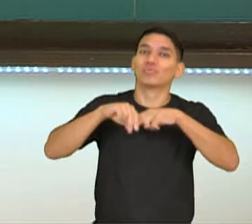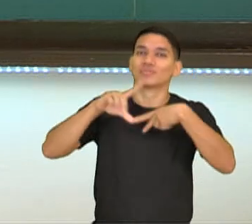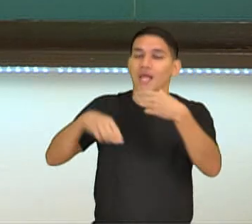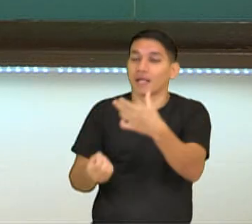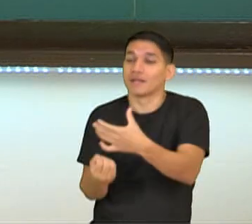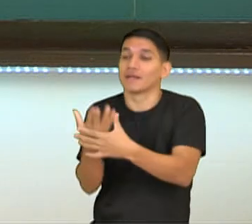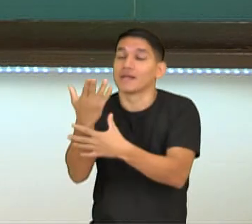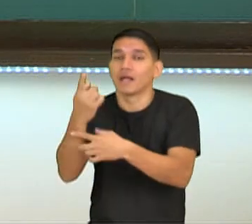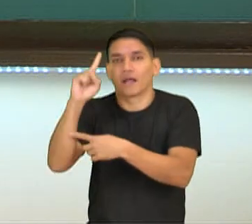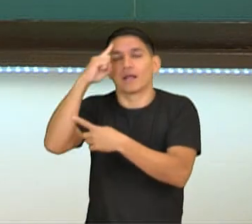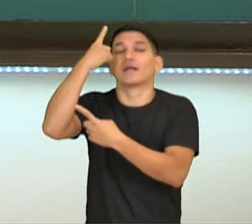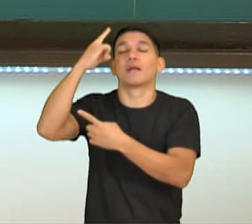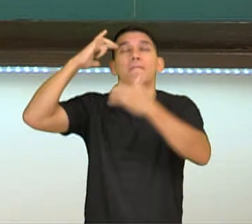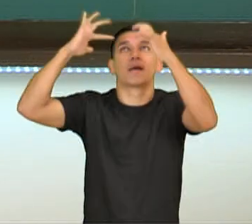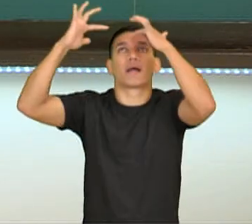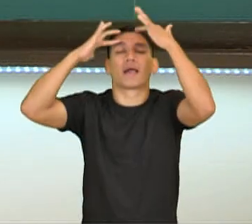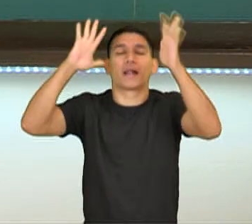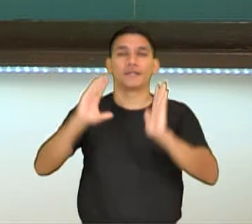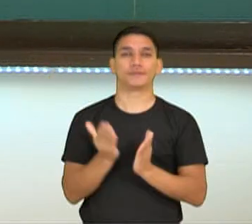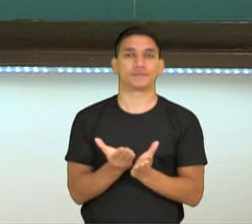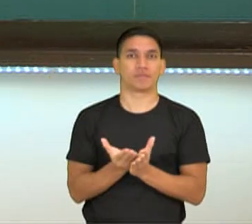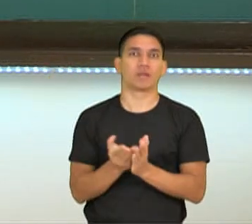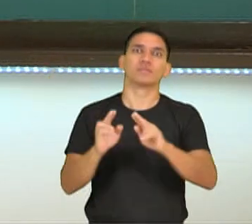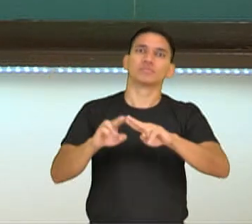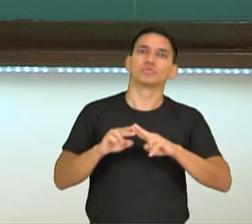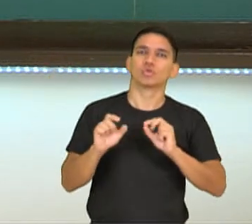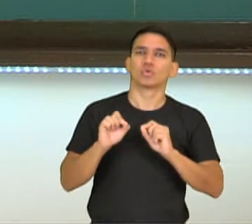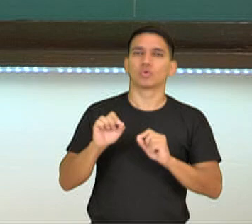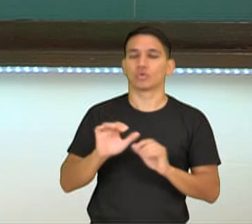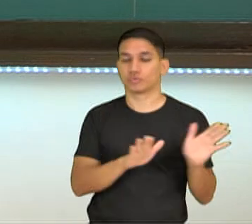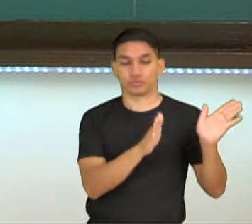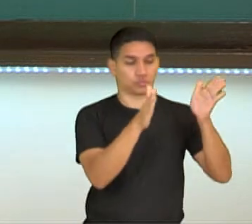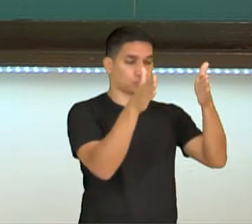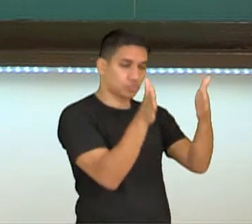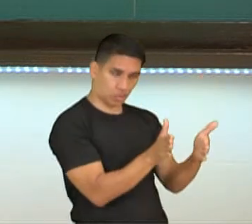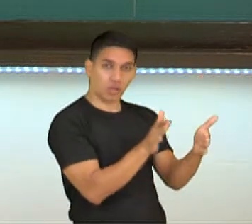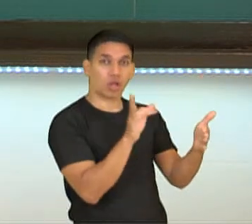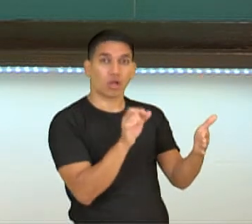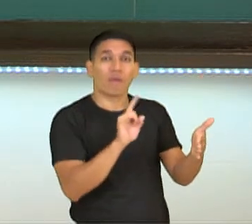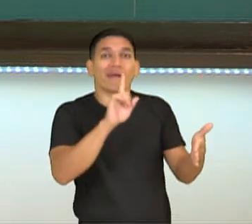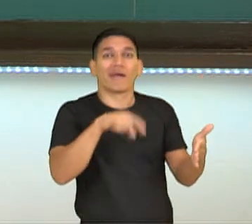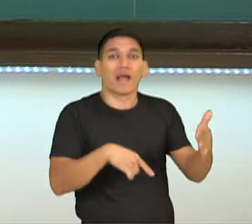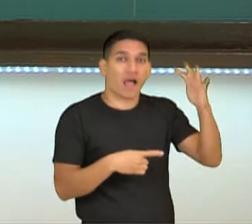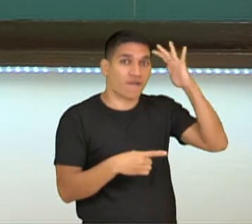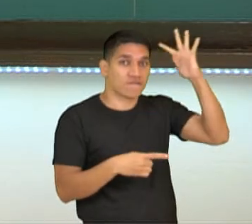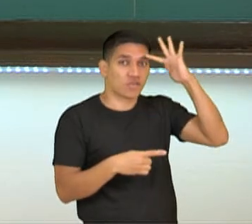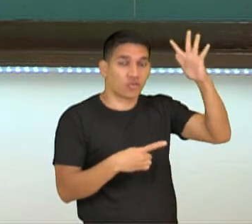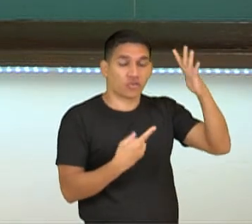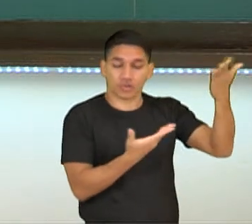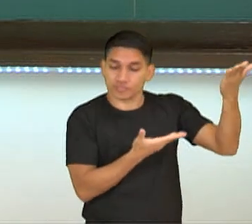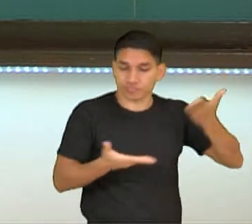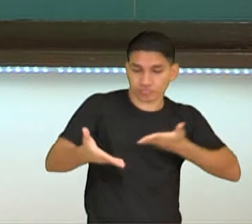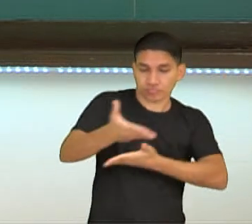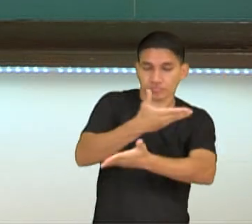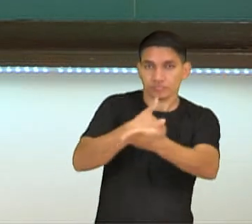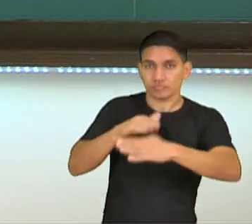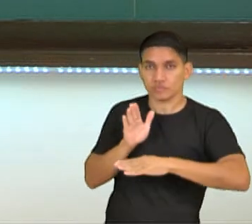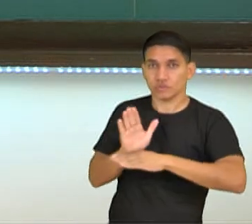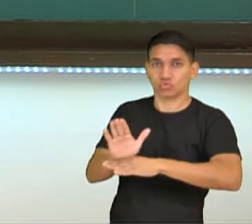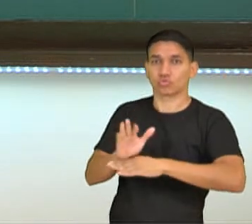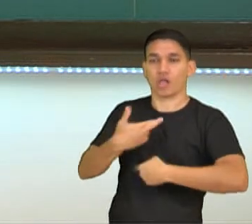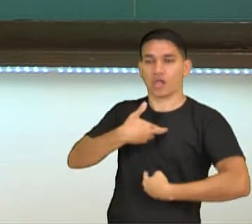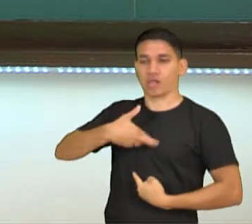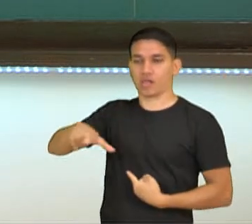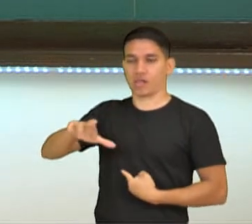cristão. Então, de certa forma, nós vamos ver, de um lado, a filosofia ajudando a religiosidade cristã a se fundamentar, a